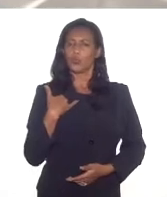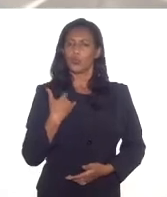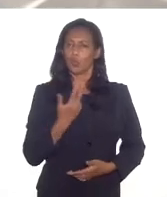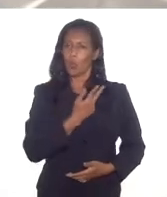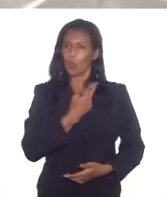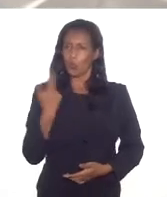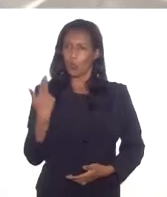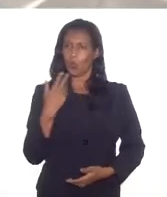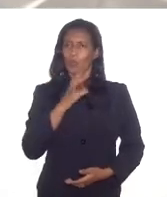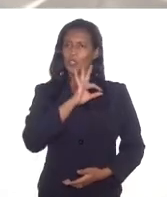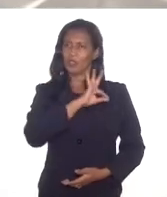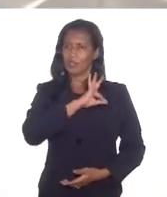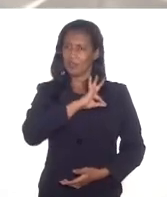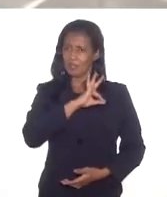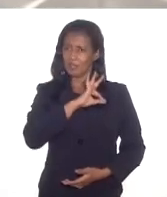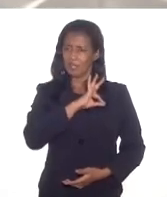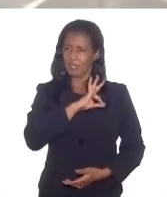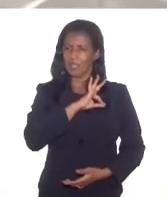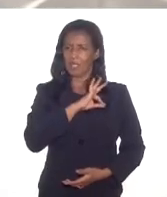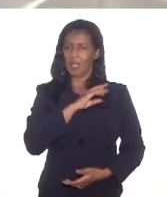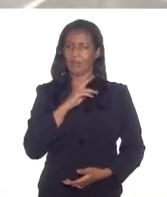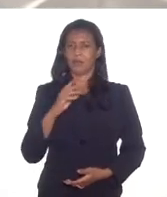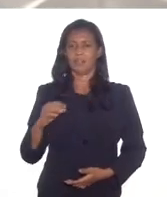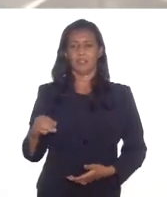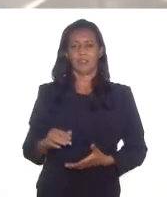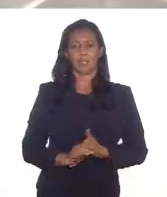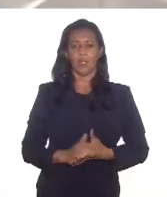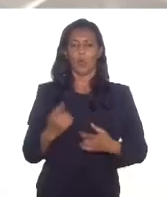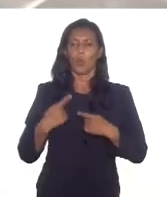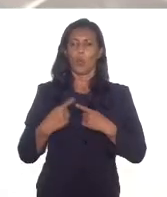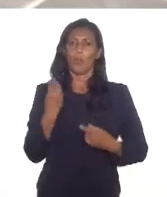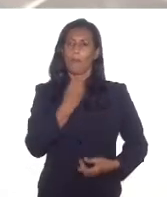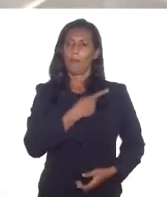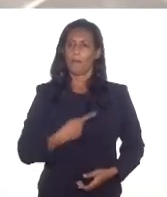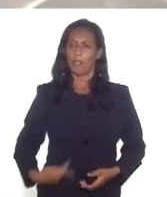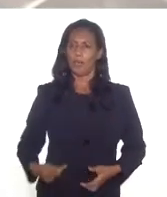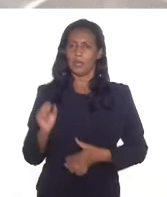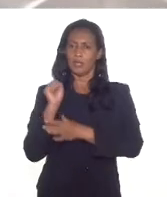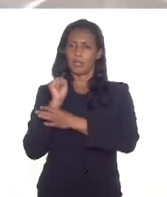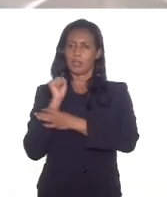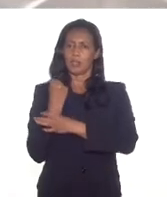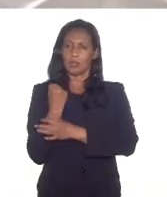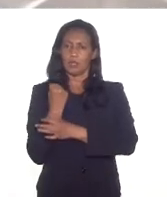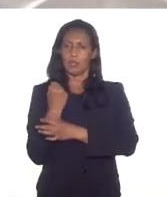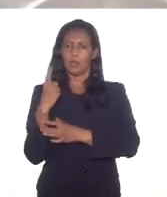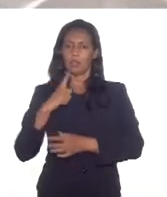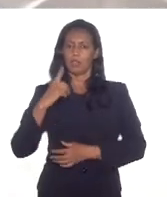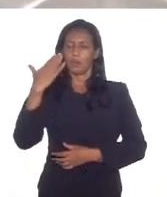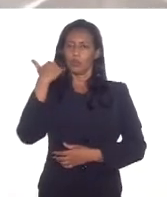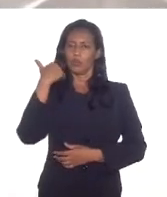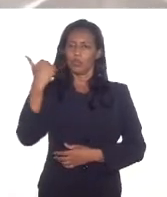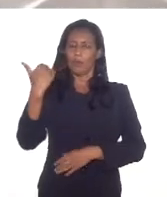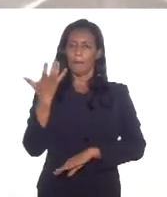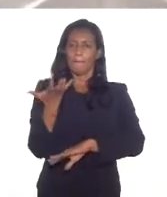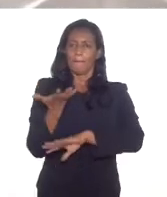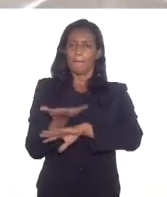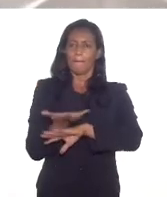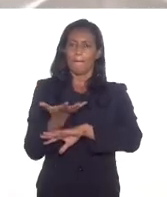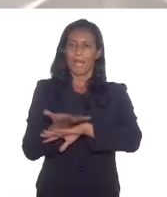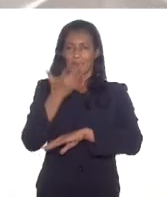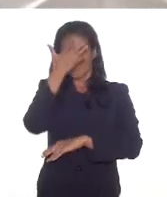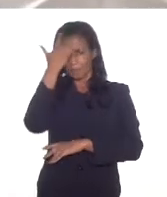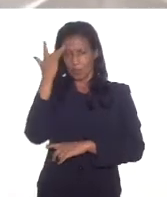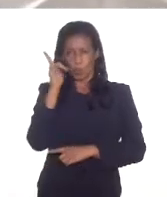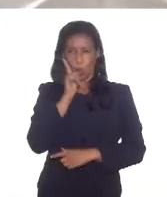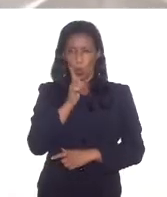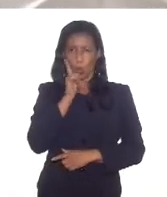indicação de delegada de polícia, como presidente da Comissão de Segurança, nós garantimos o chamamento dos praças do concurso